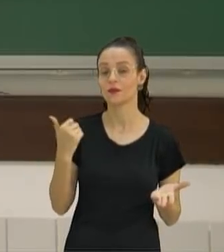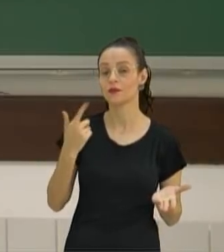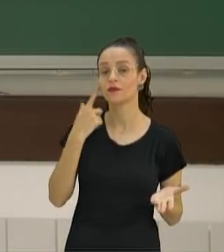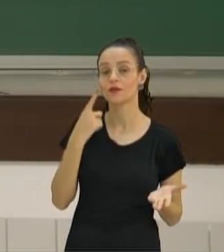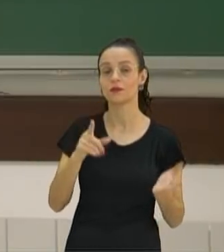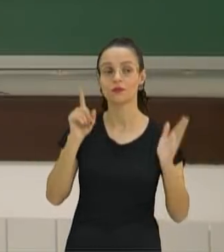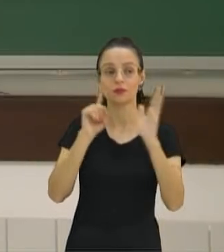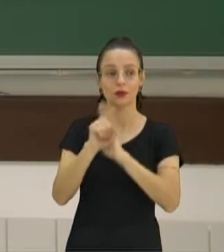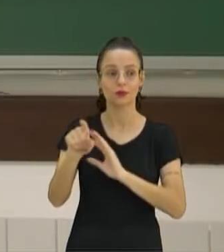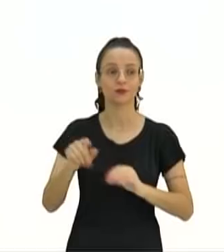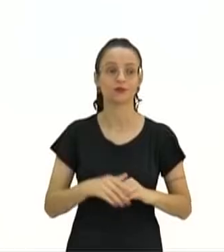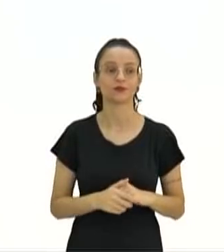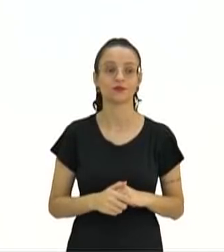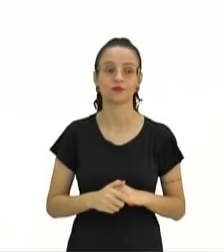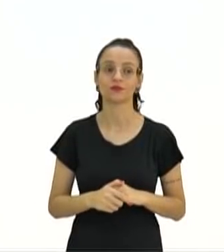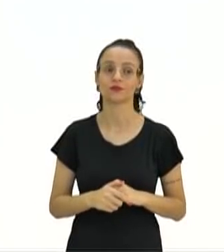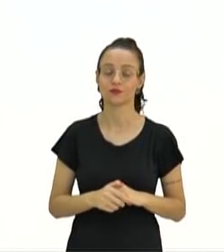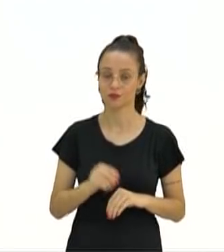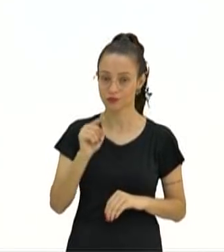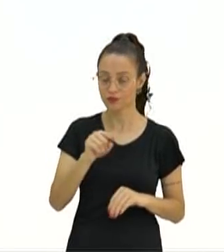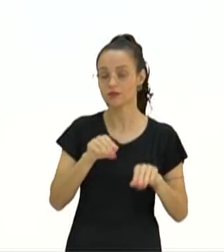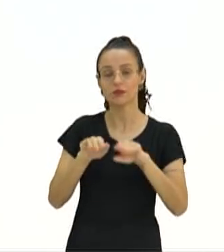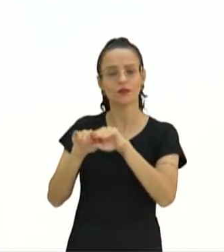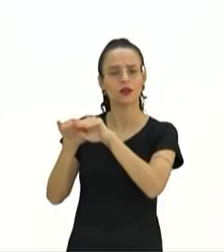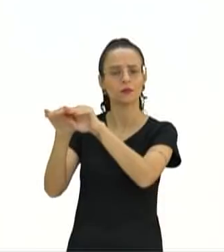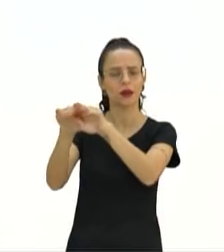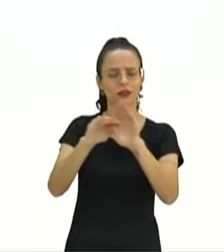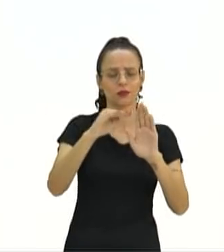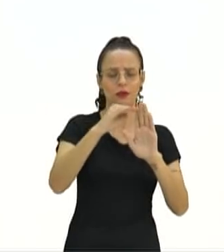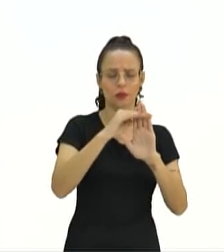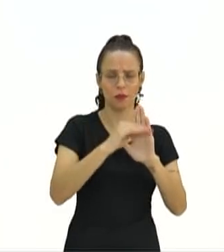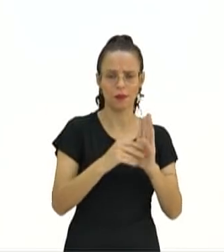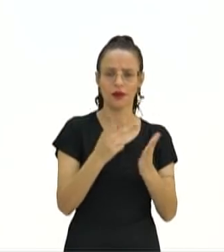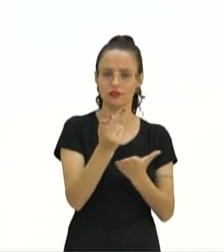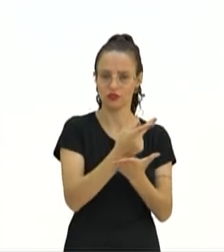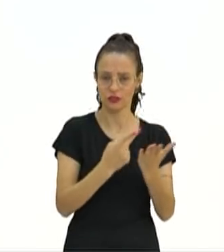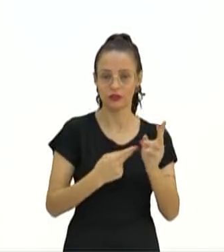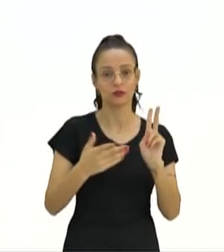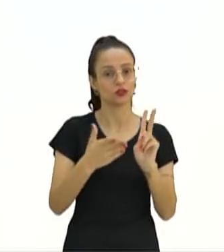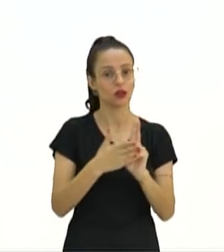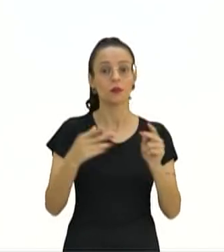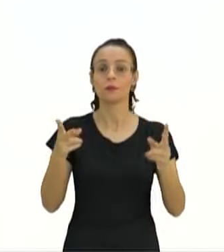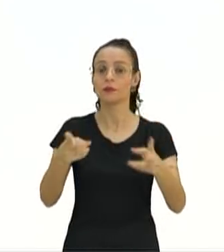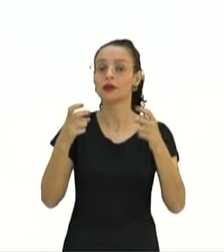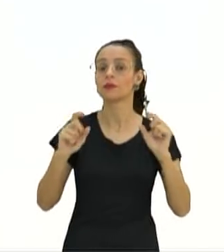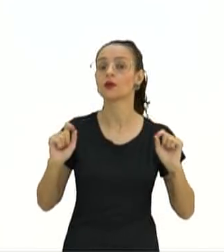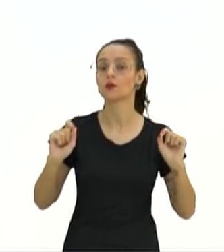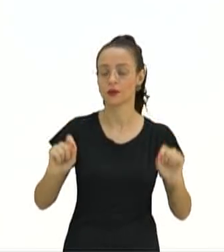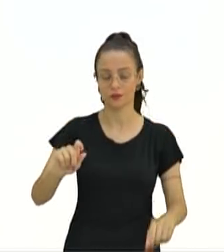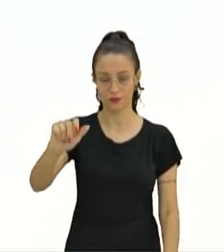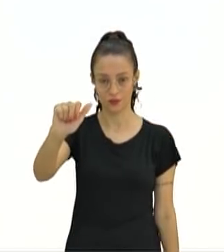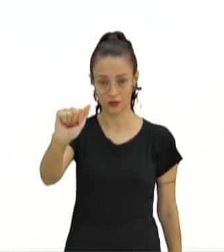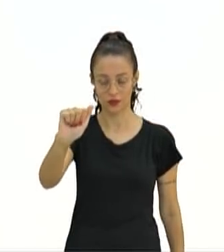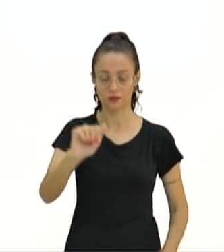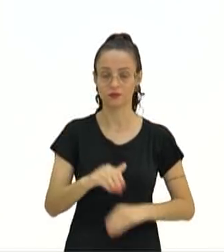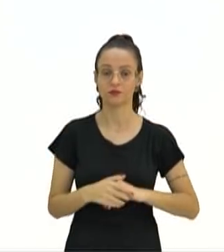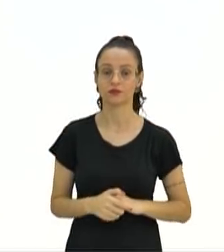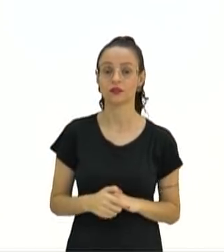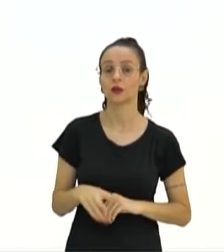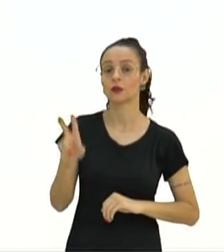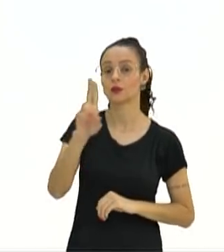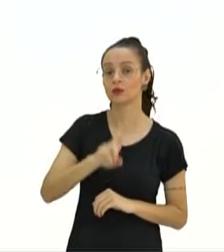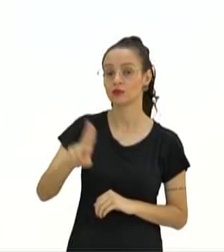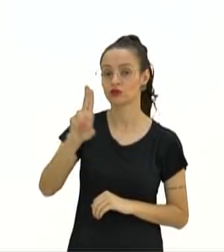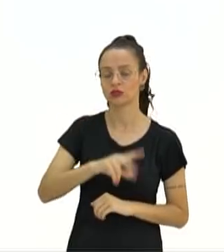que é a pergunta. Olha lá. Nos padrões de grafismo indígenas, percebemos que, letra A,